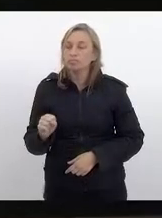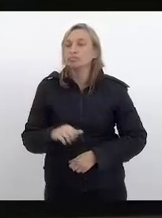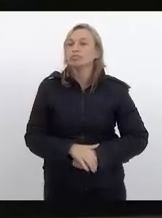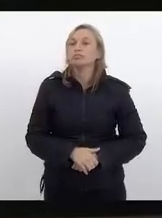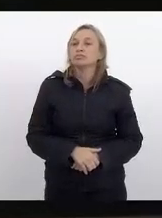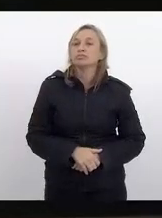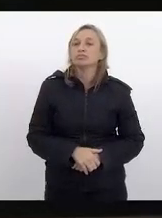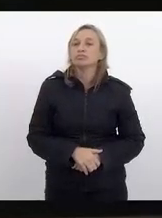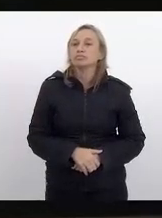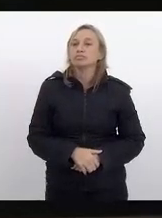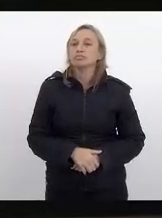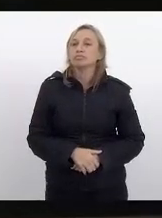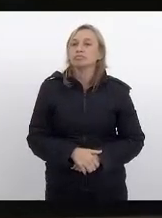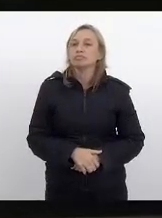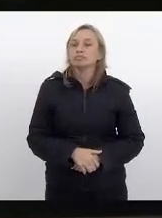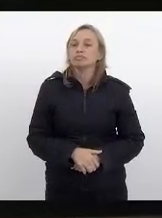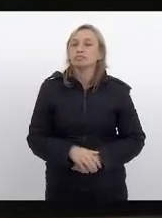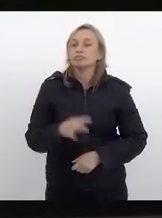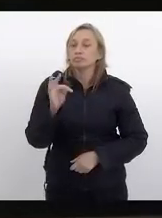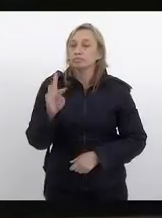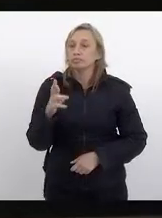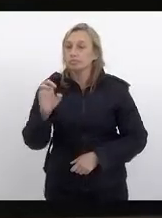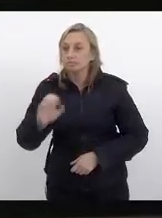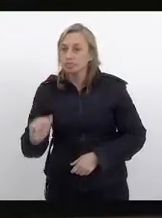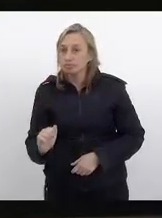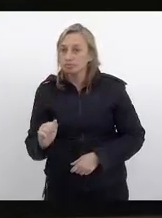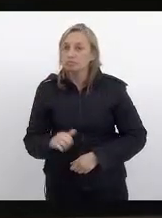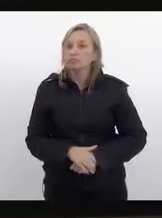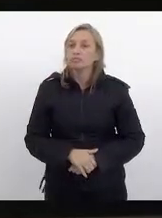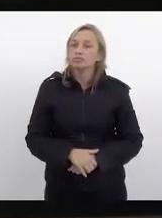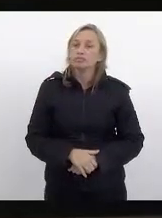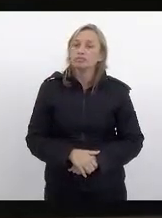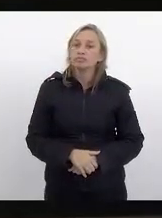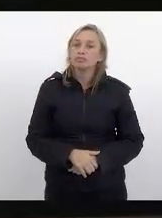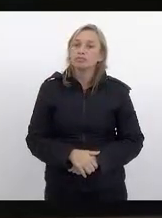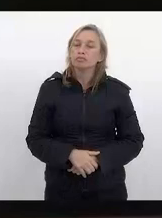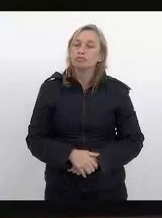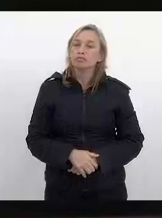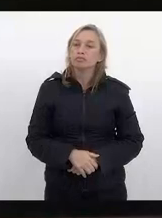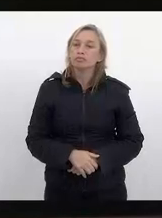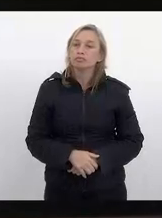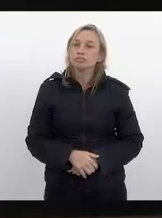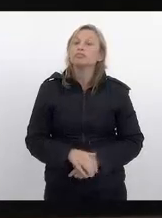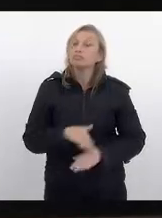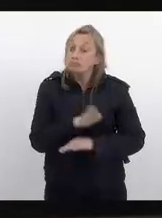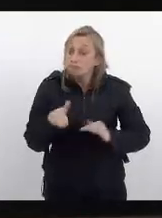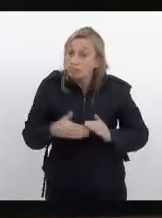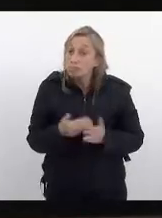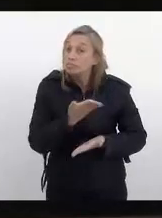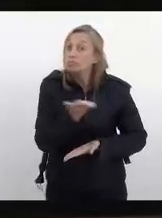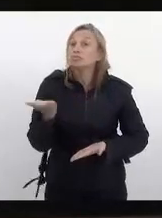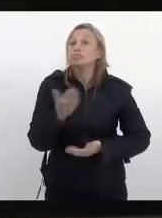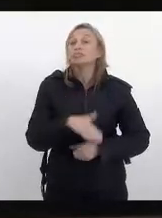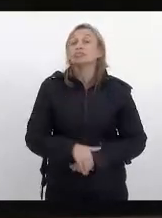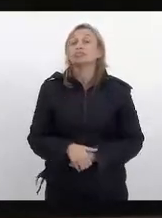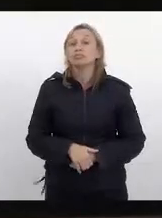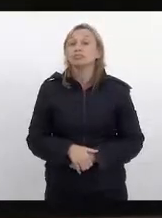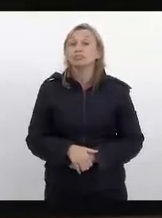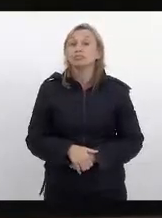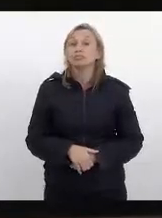Ferreira a senhora Tereza Cristina Rodrigues dos Santos todas eles